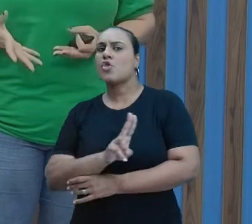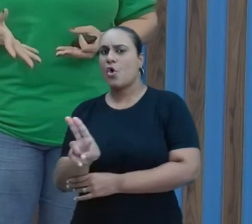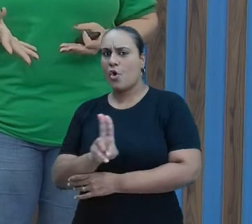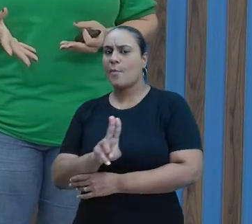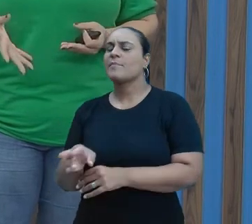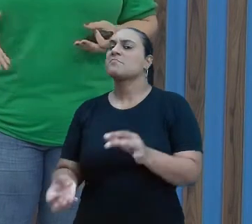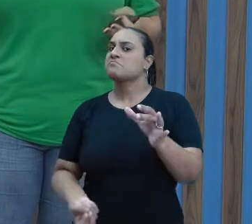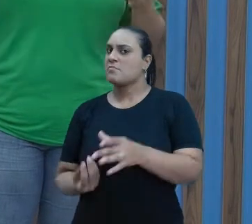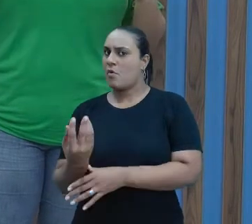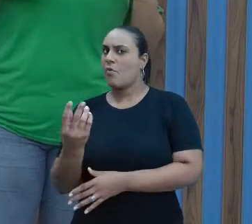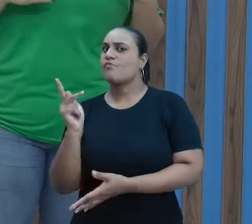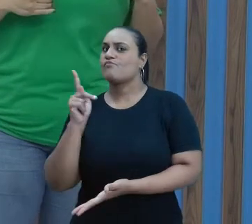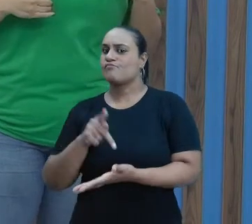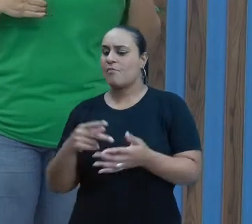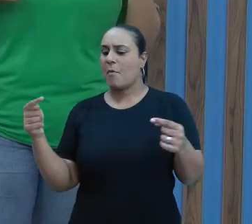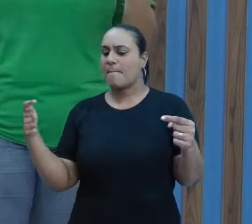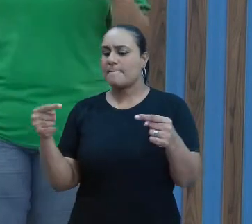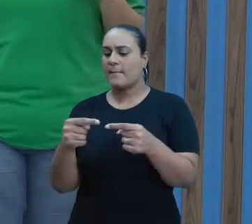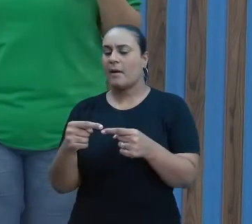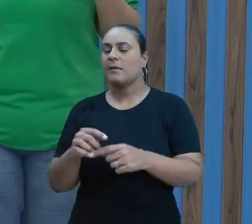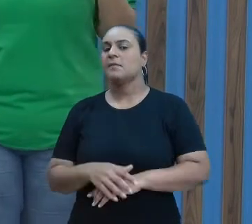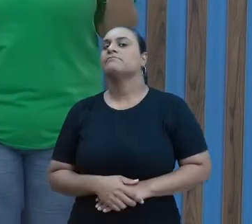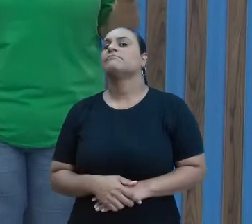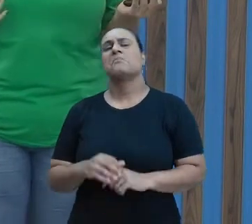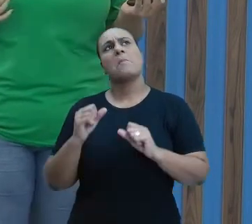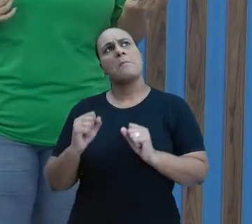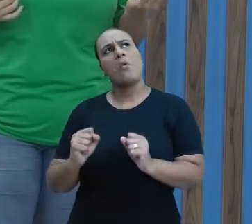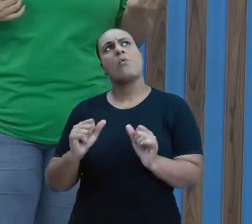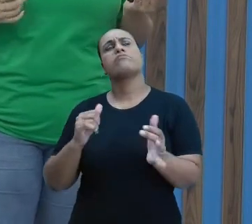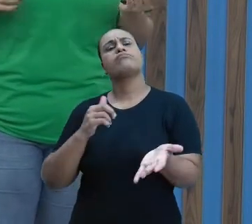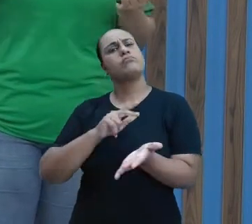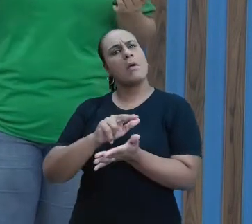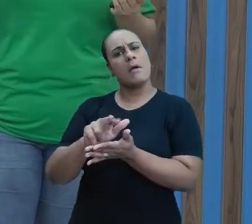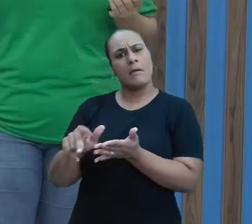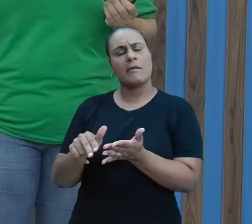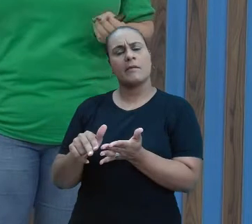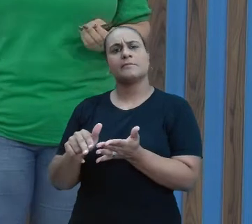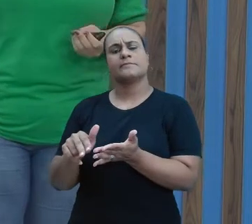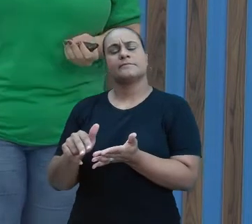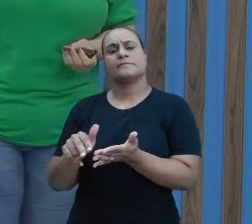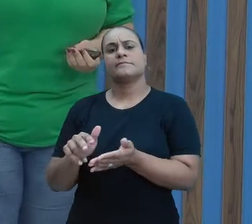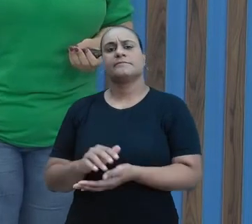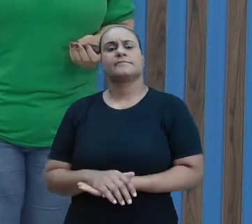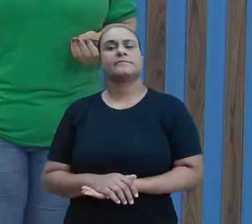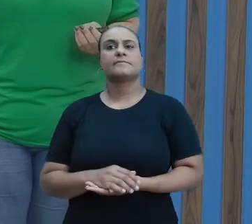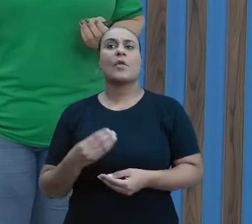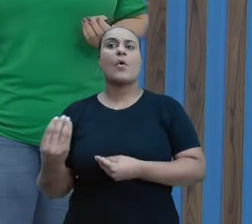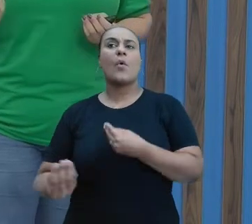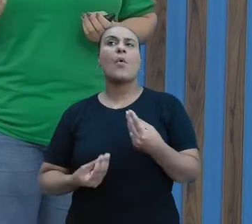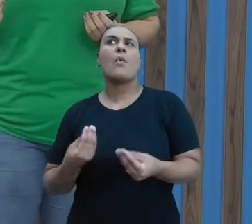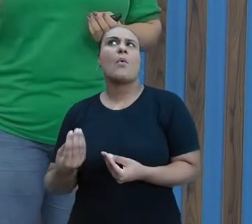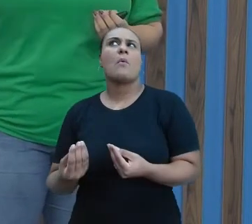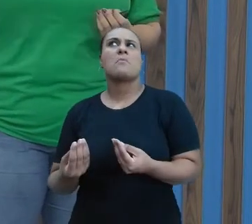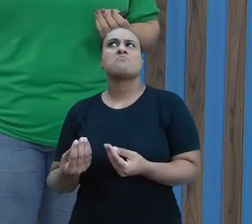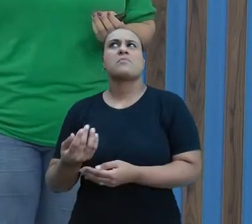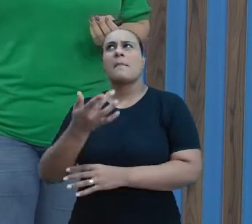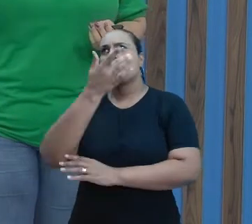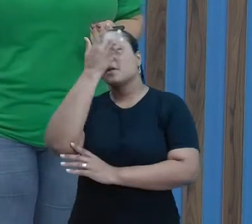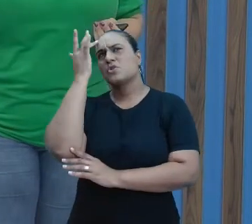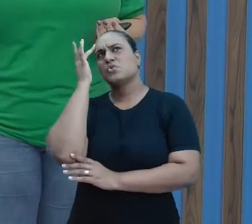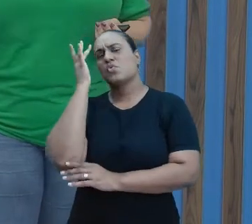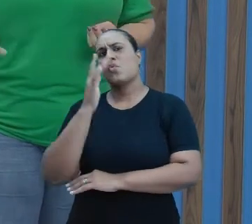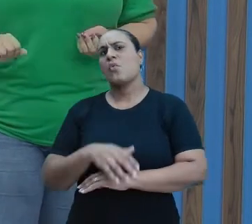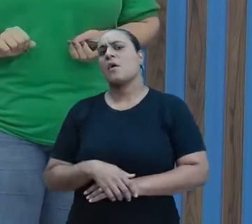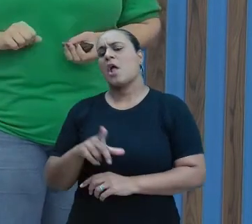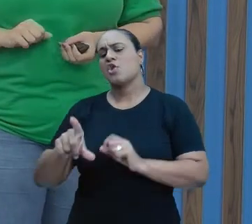uma origem. E essa origem pode variar, né? Então, como foi que alguém